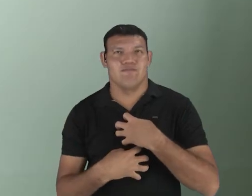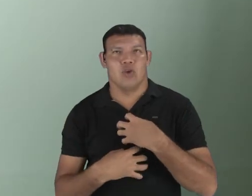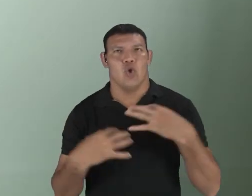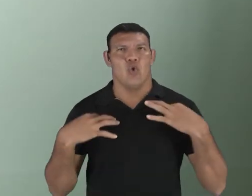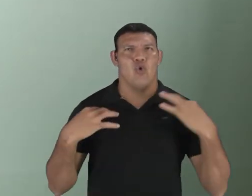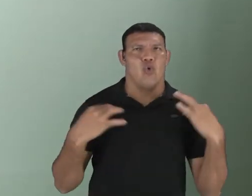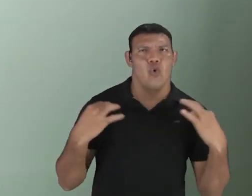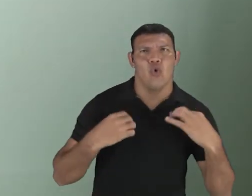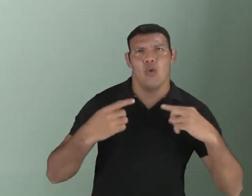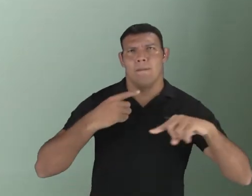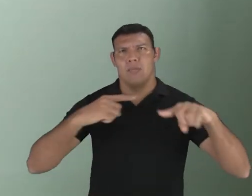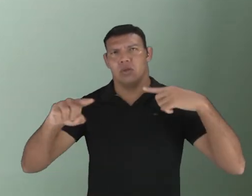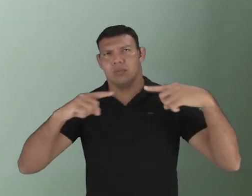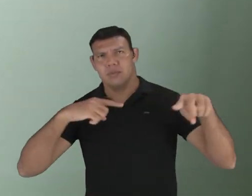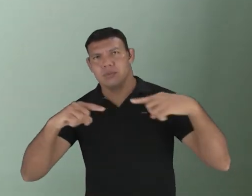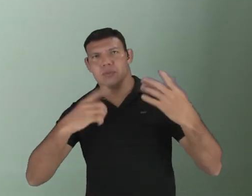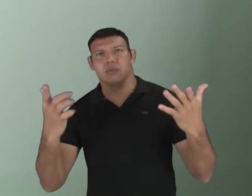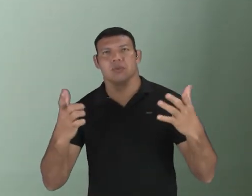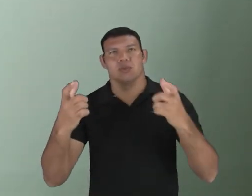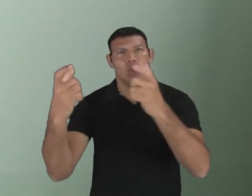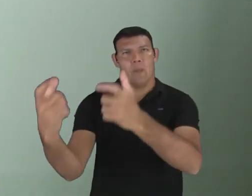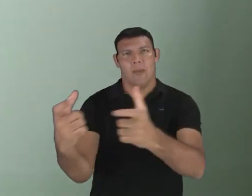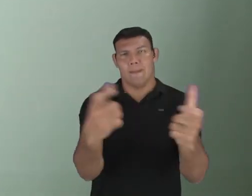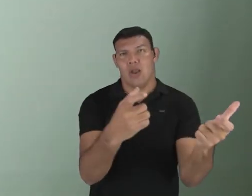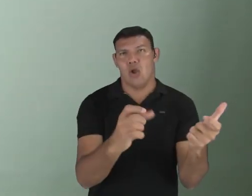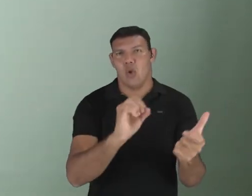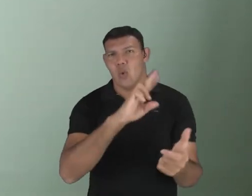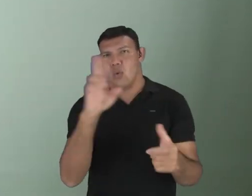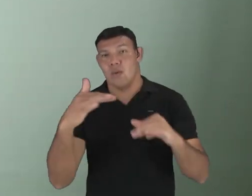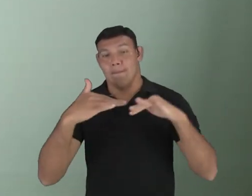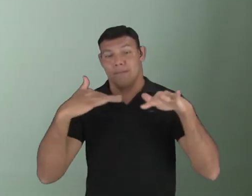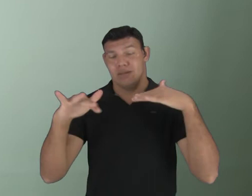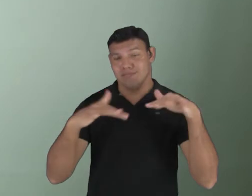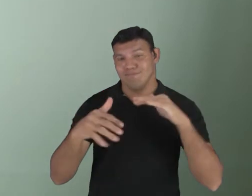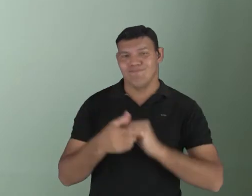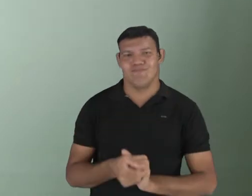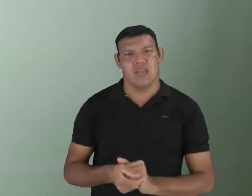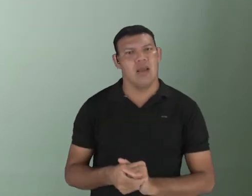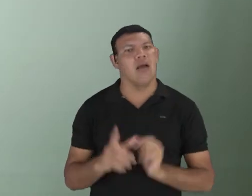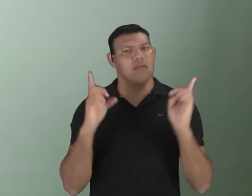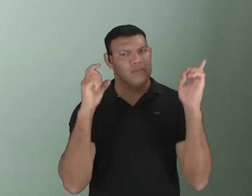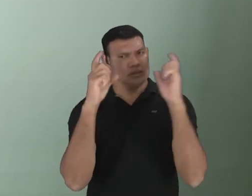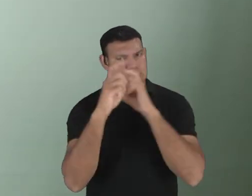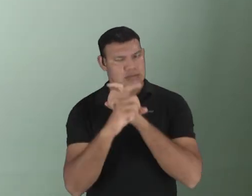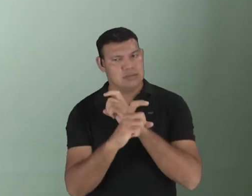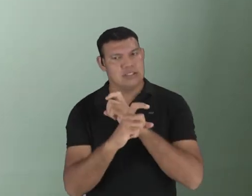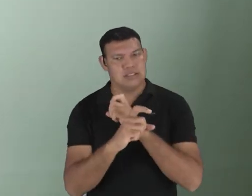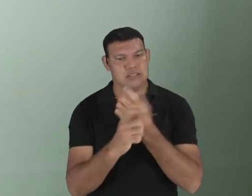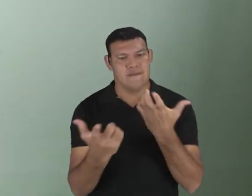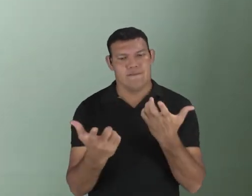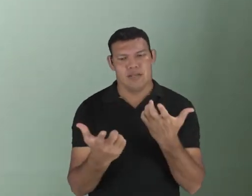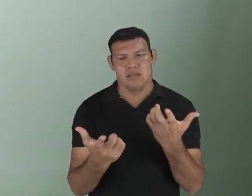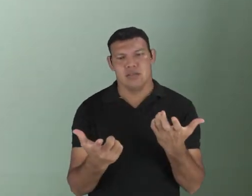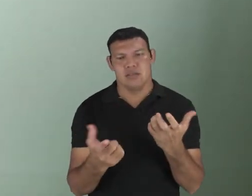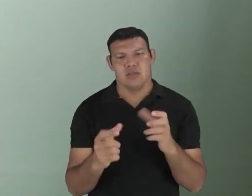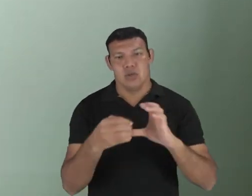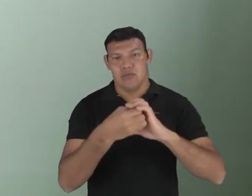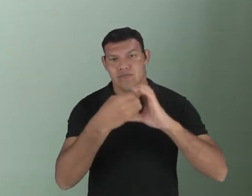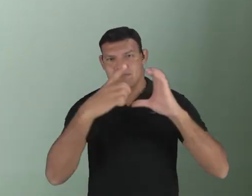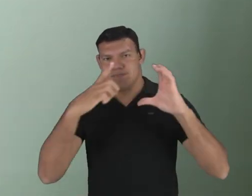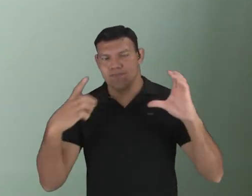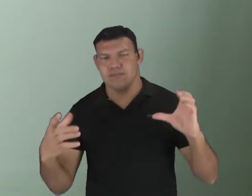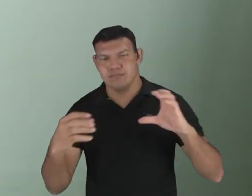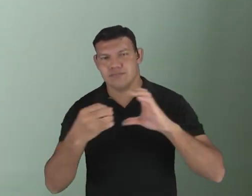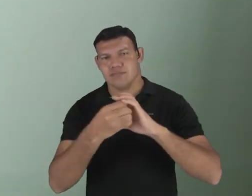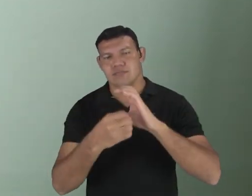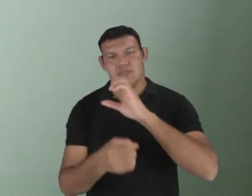difícil a gente delimitar o que seria a dança contemporânea. Afinal de contas, nós estamos falando da dança que